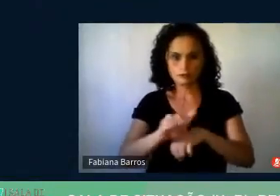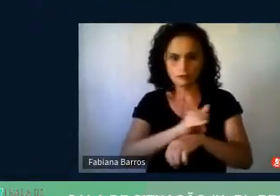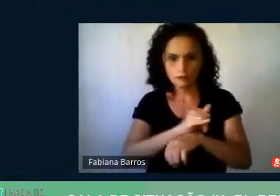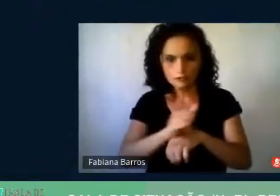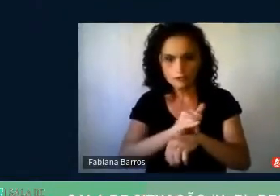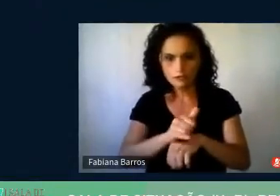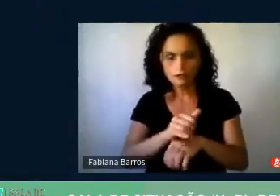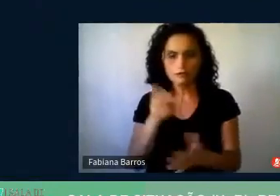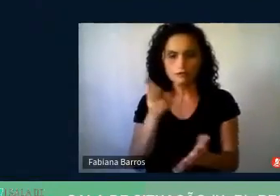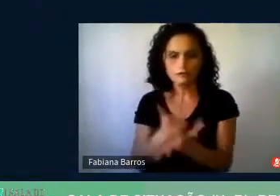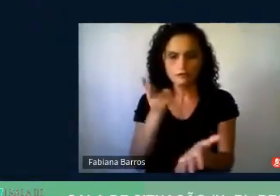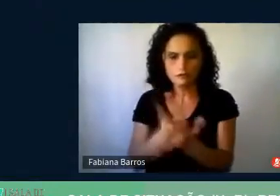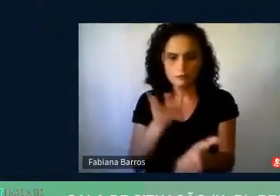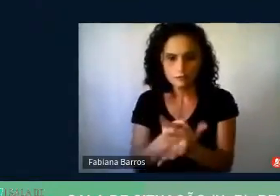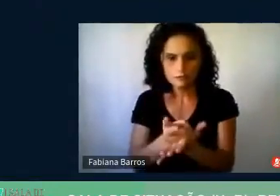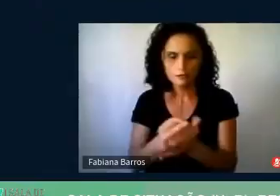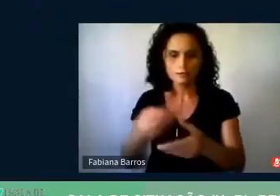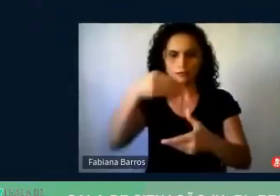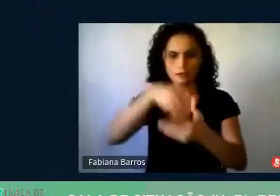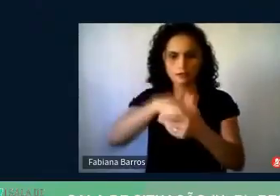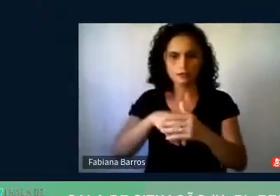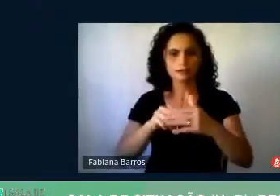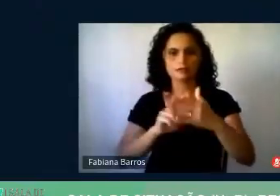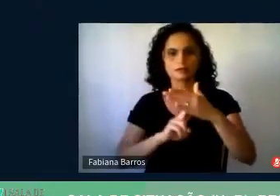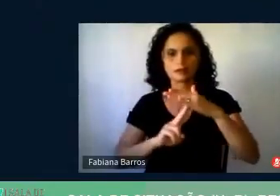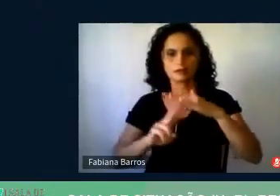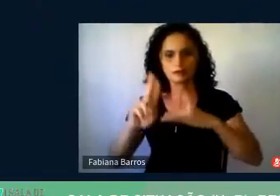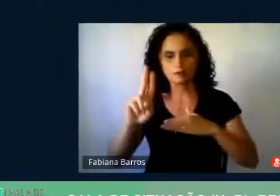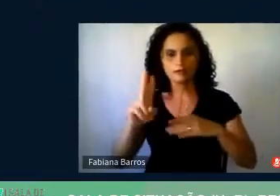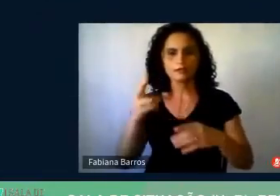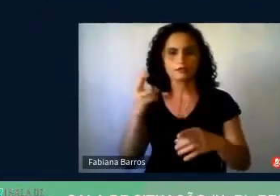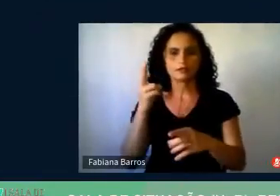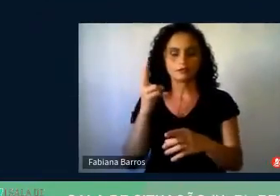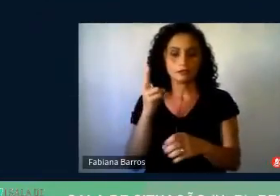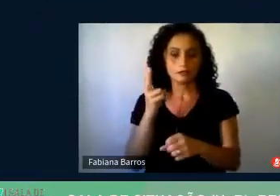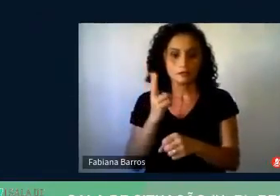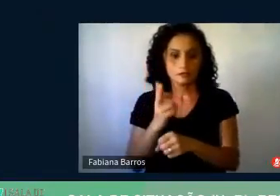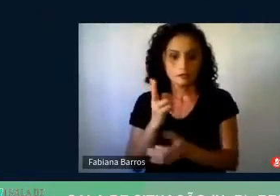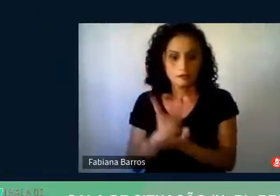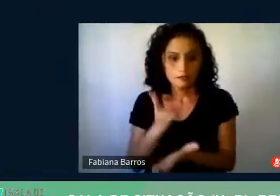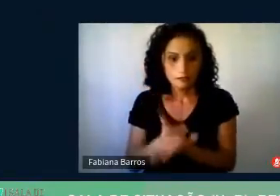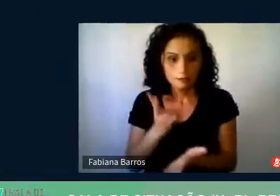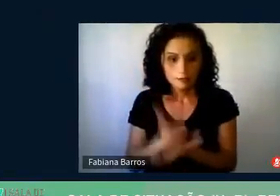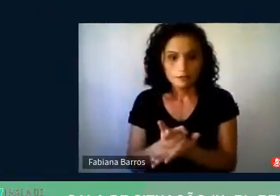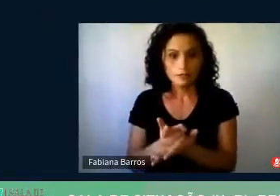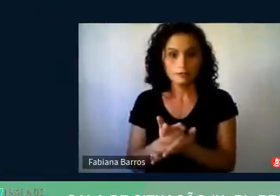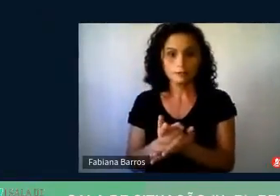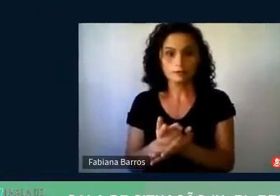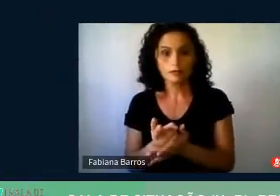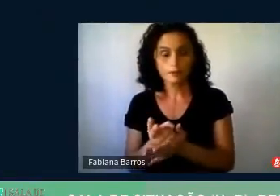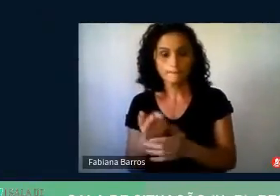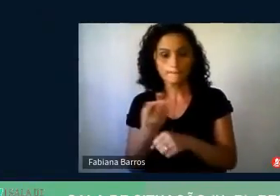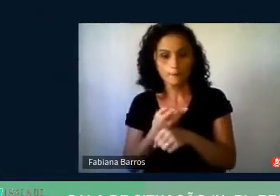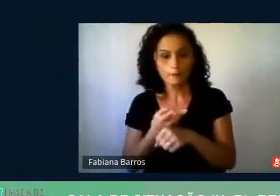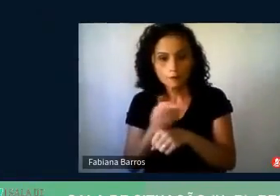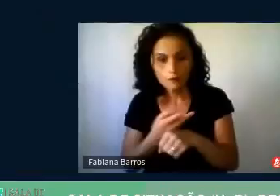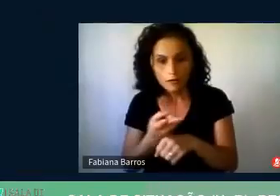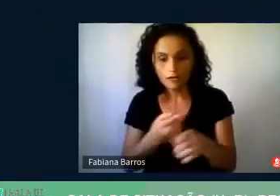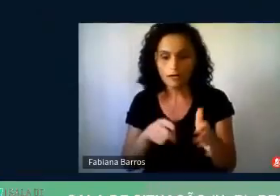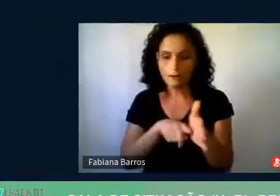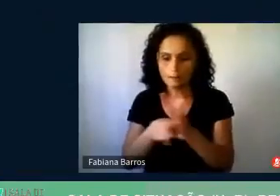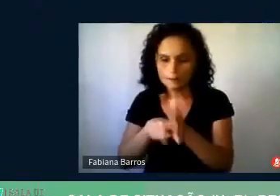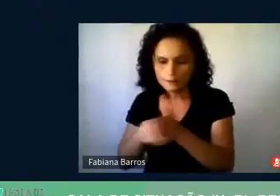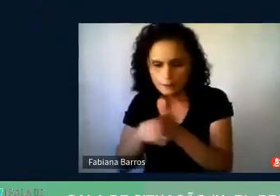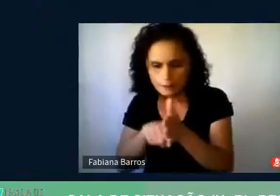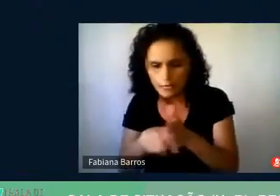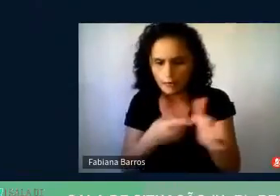O que é uma vigilância ativa? É monitorar todos os dias todas as pessoas que estão ativas na UNB. Então, todo dia essas pessoas recebem um e-mail